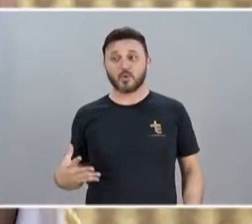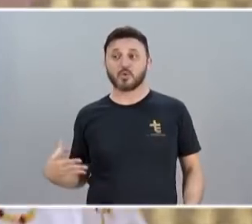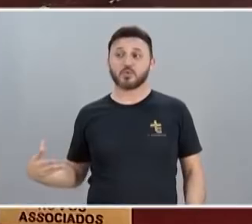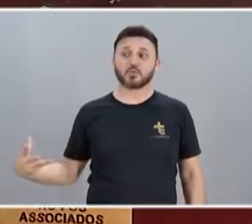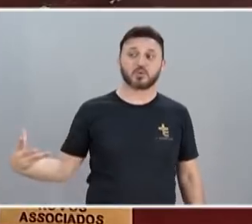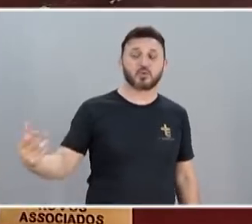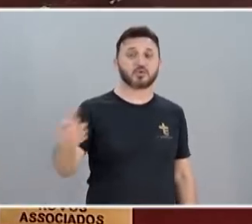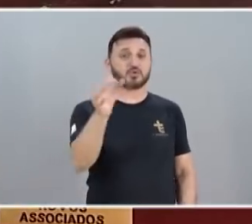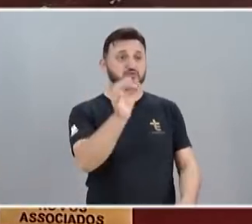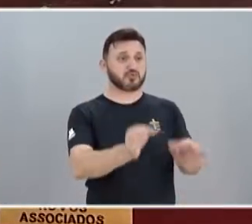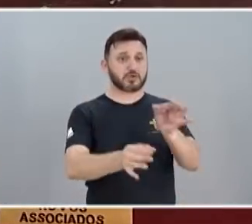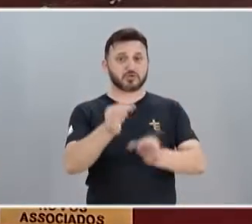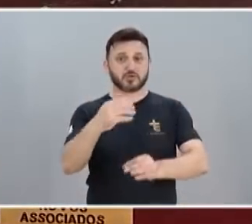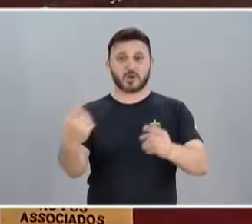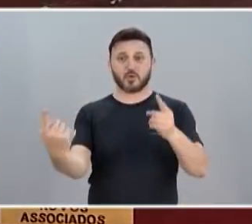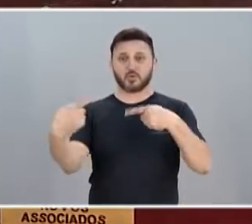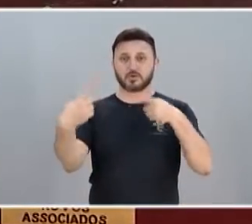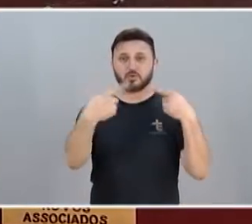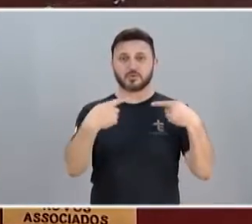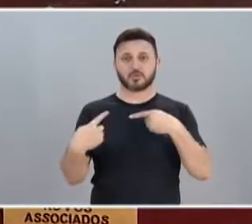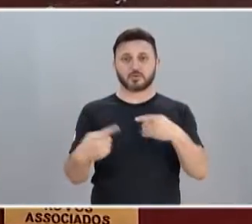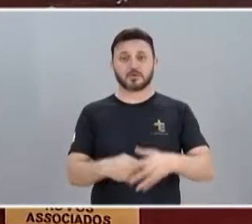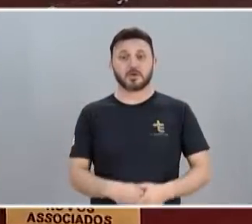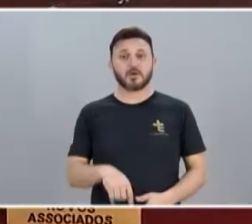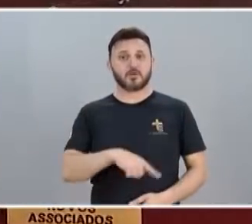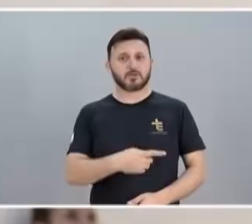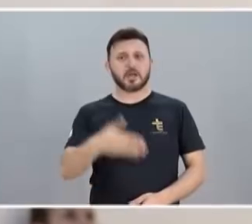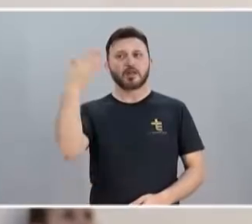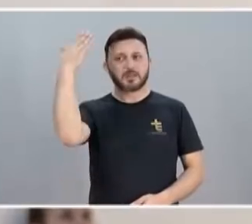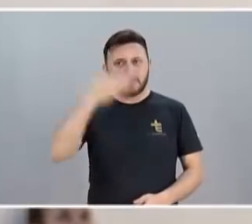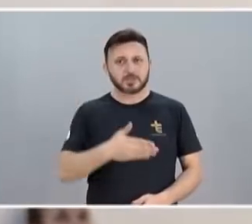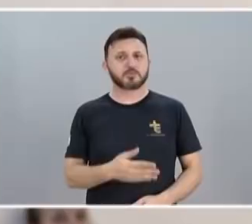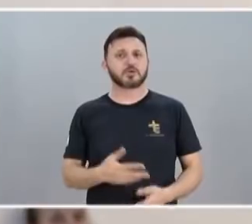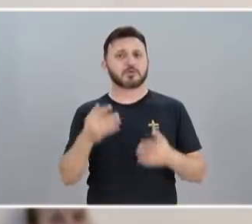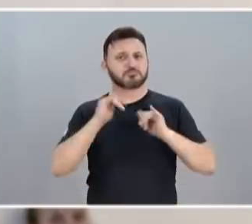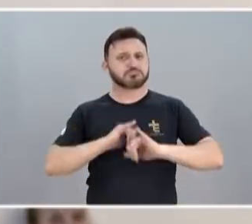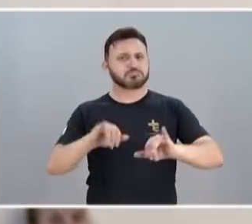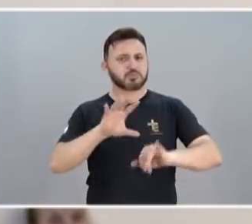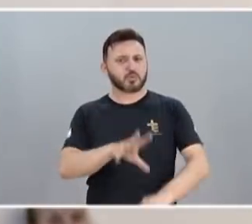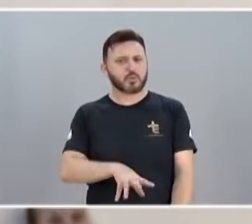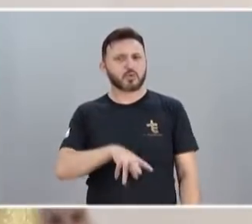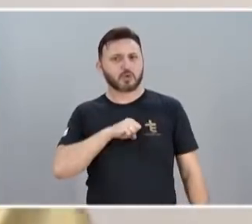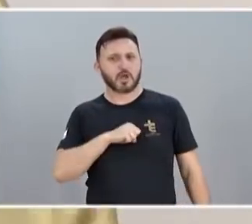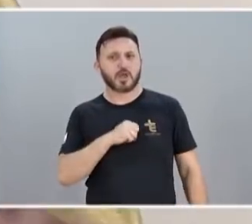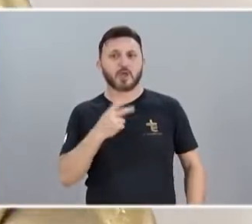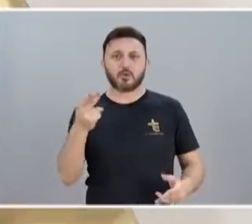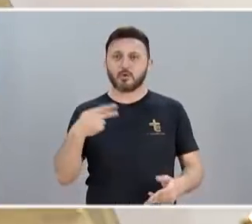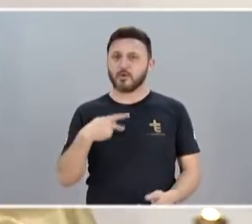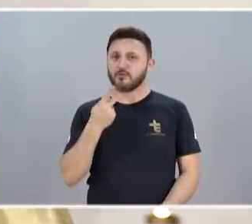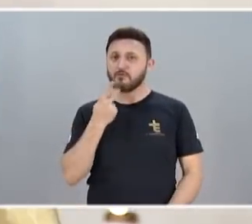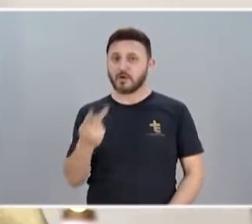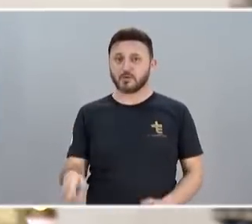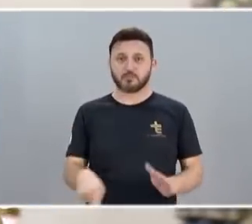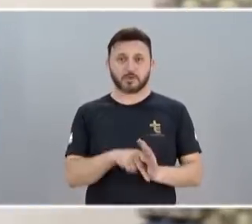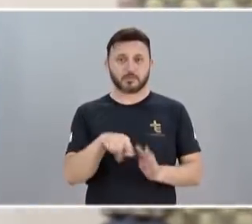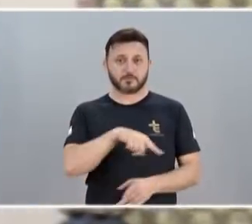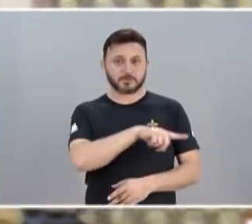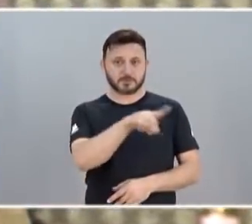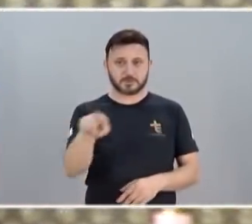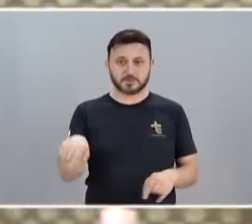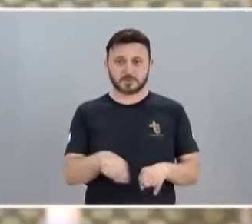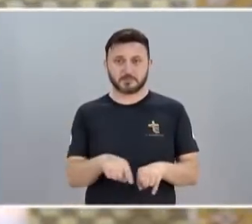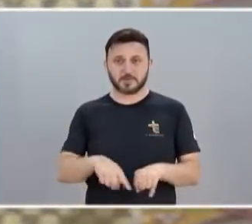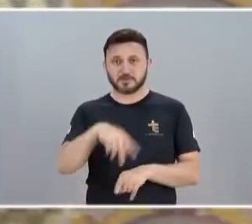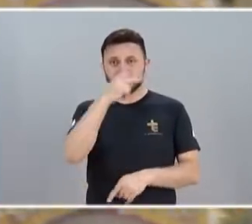Você vai ter que testemunhar, de tal forma, e eu, de tal forma, o que eu falo para vocês começa por mim, que as